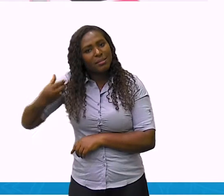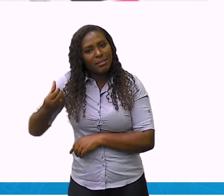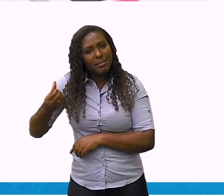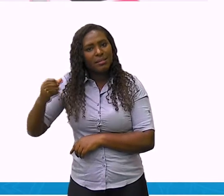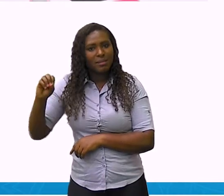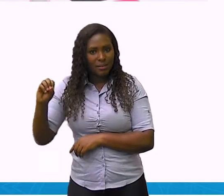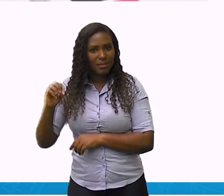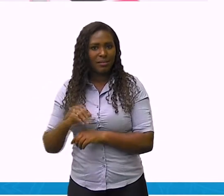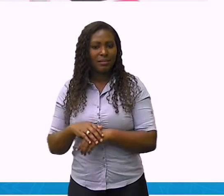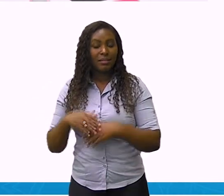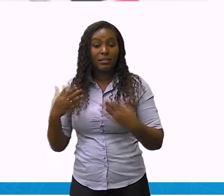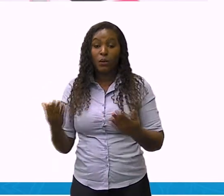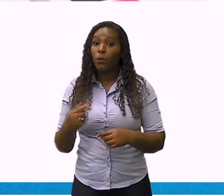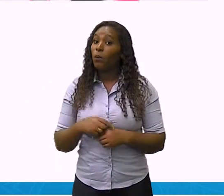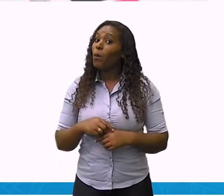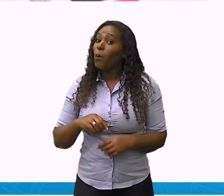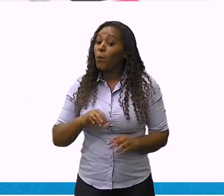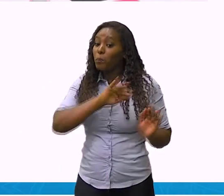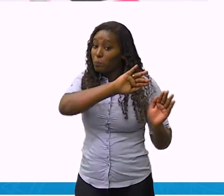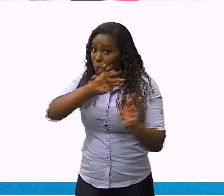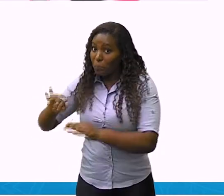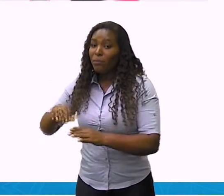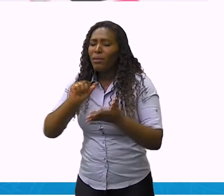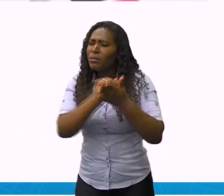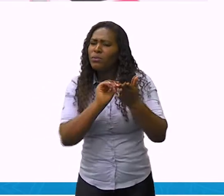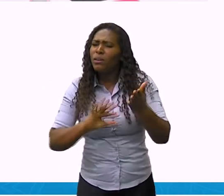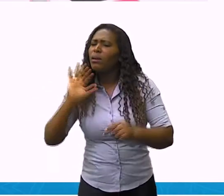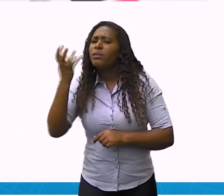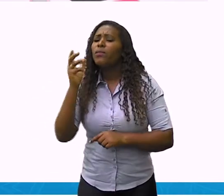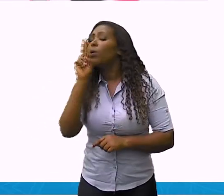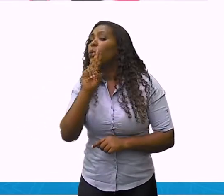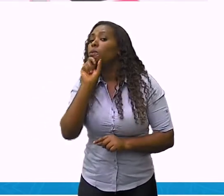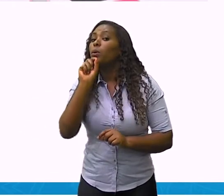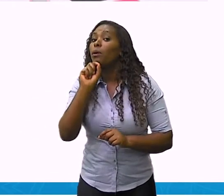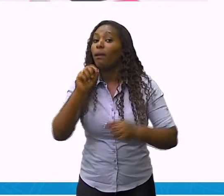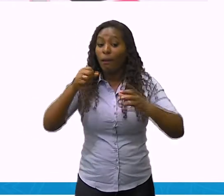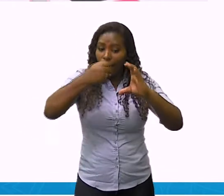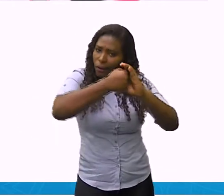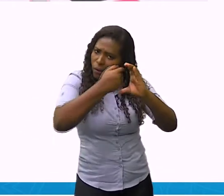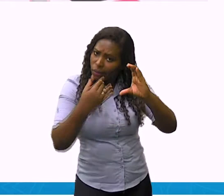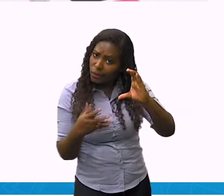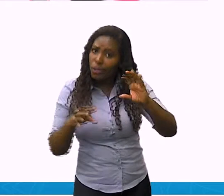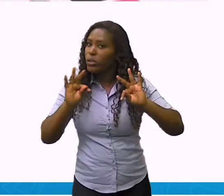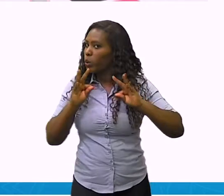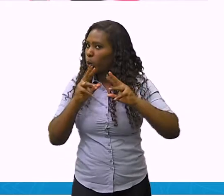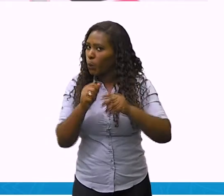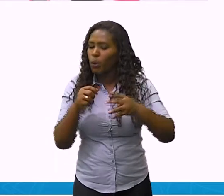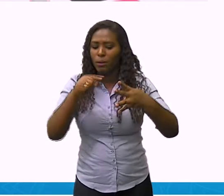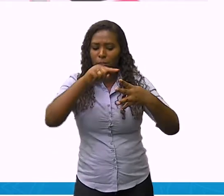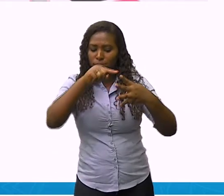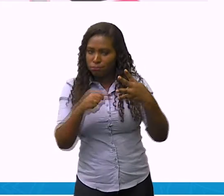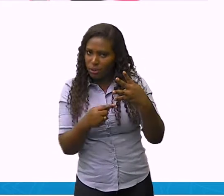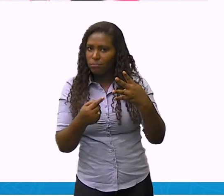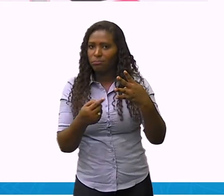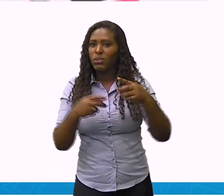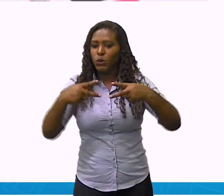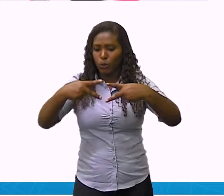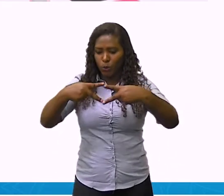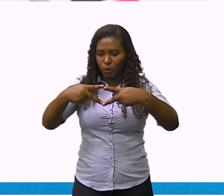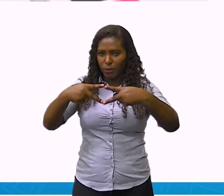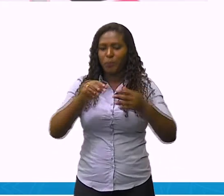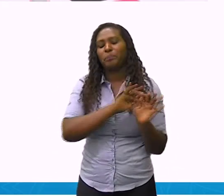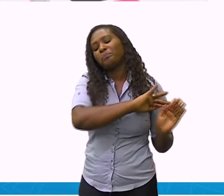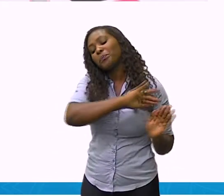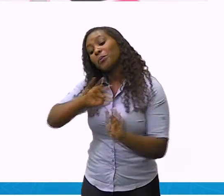eu utilizei as propriedades que nós acabamos de ver do losango. Veja só, e o quadrado?